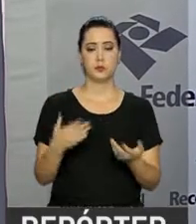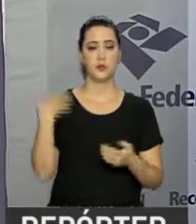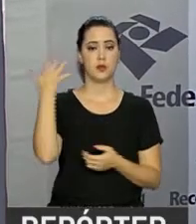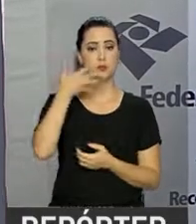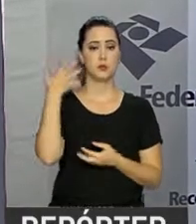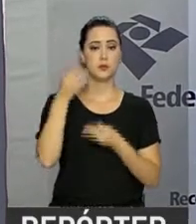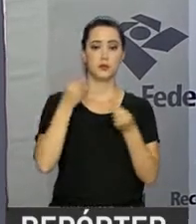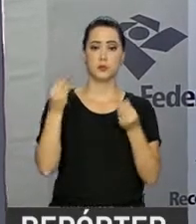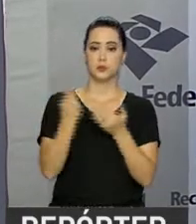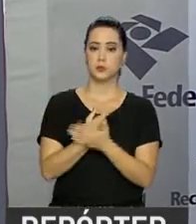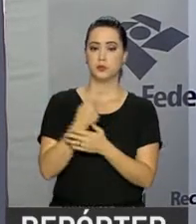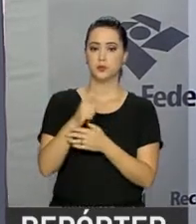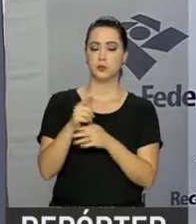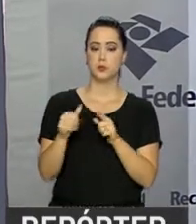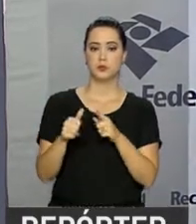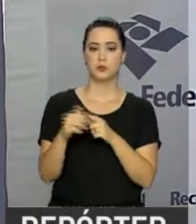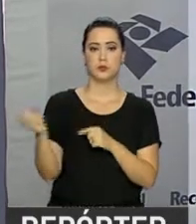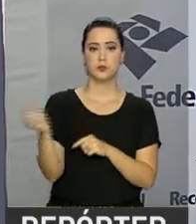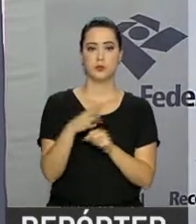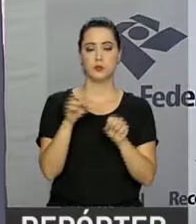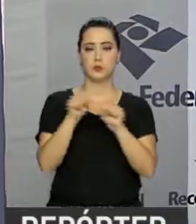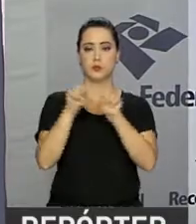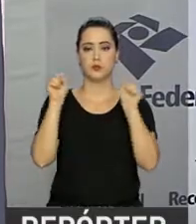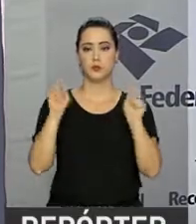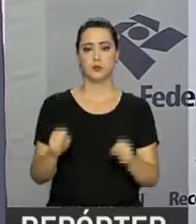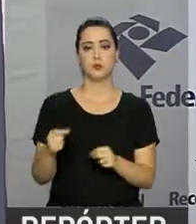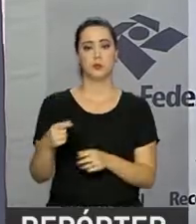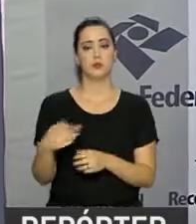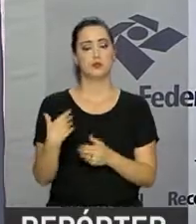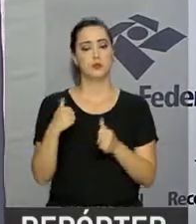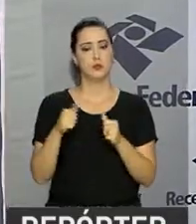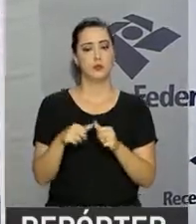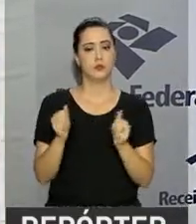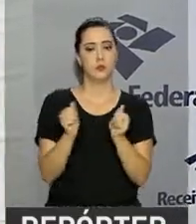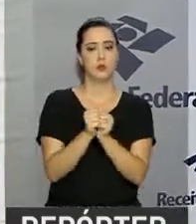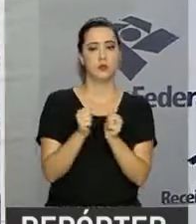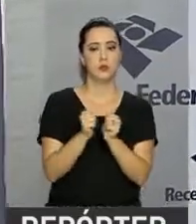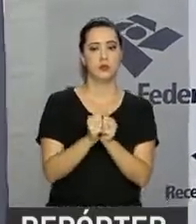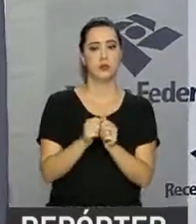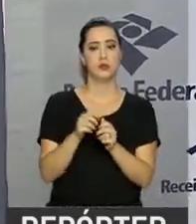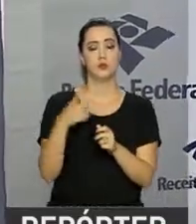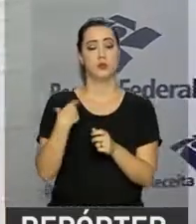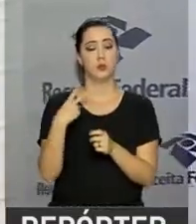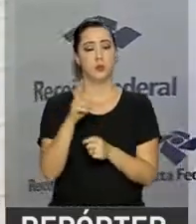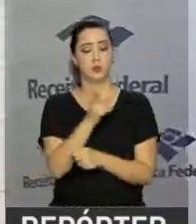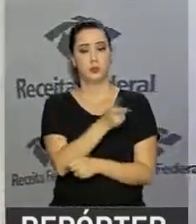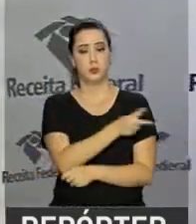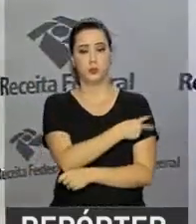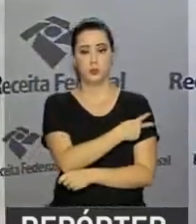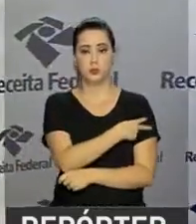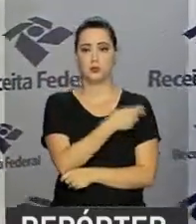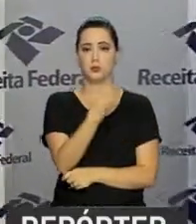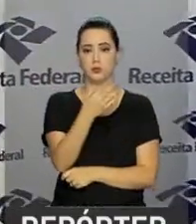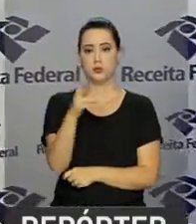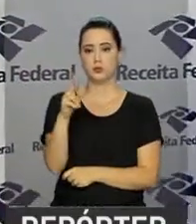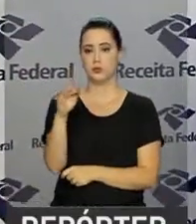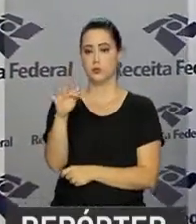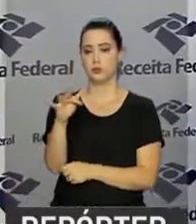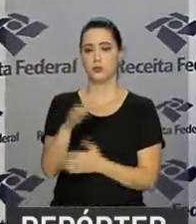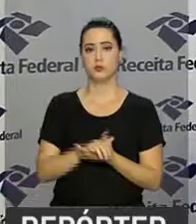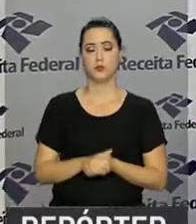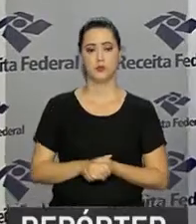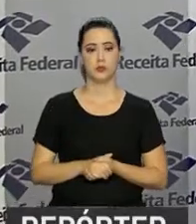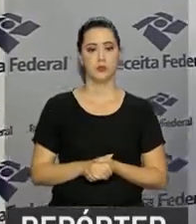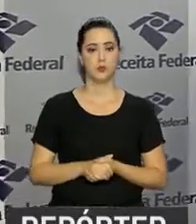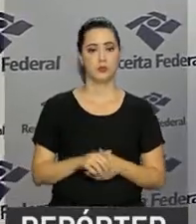funcionar essa nova ferramenta eu tô aqui com o auditor fiscal da receita federal andré nardelli auditor primeiro qualquer